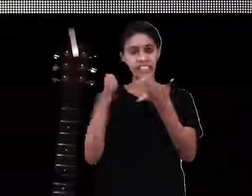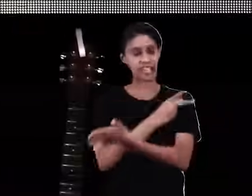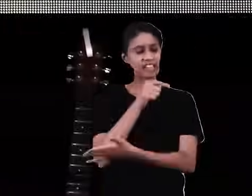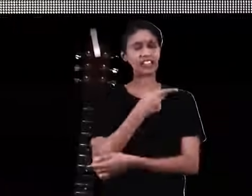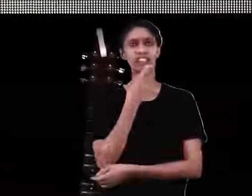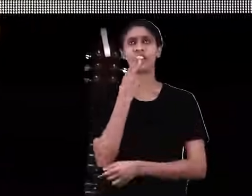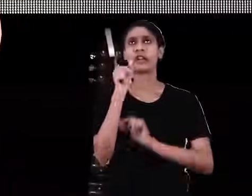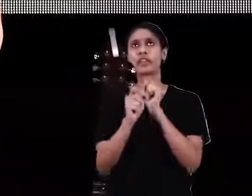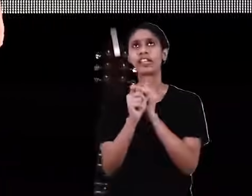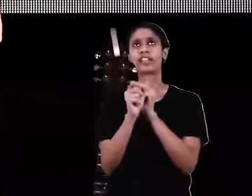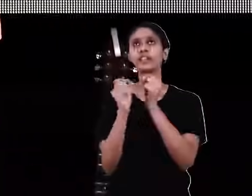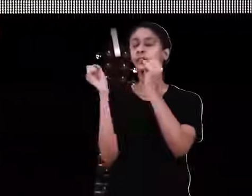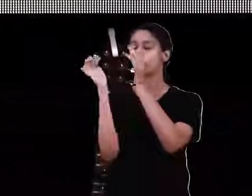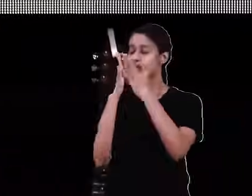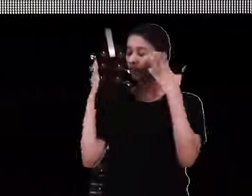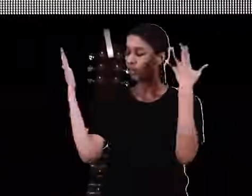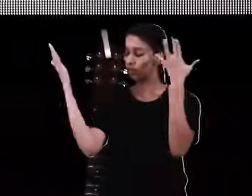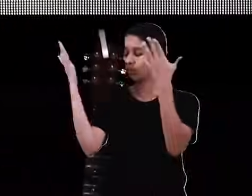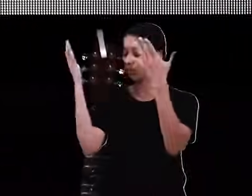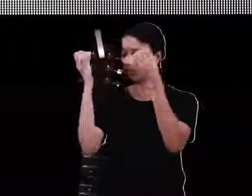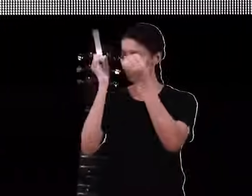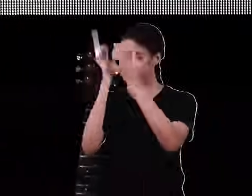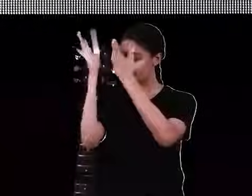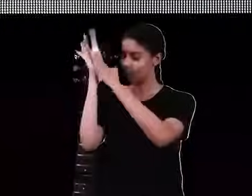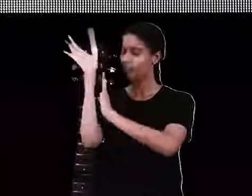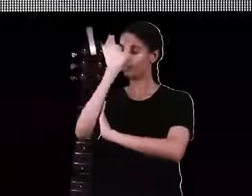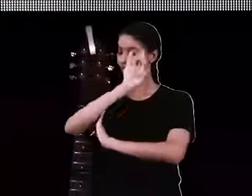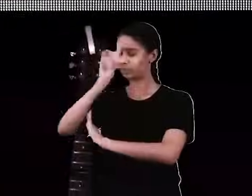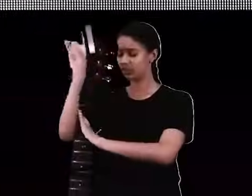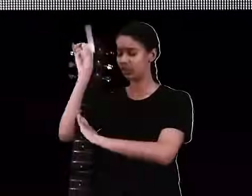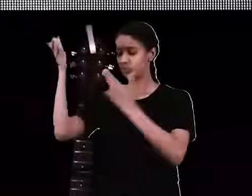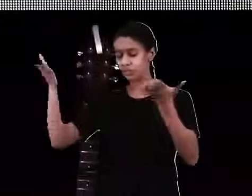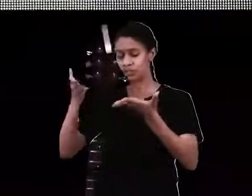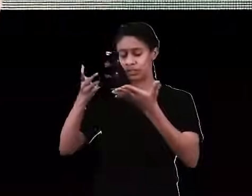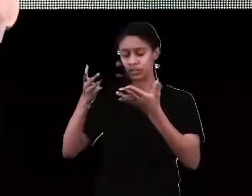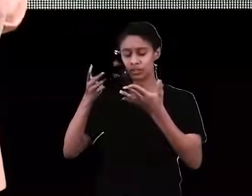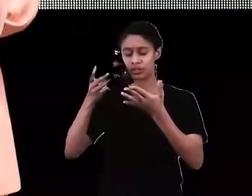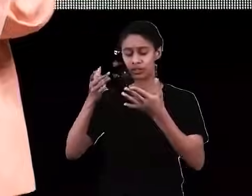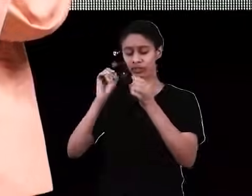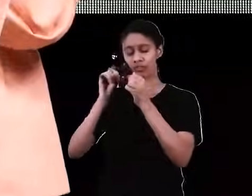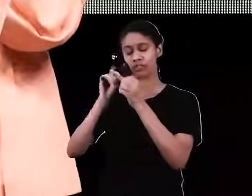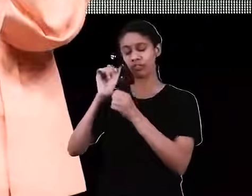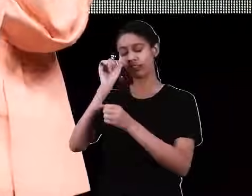Ele diz assim: louvado seja o Senhor, o Deus de Israel, que hoje o enviou para me encontrar.